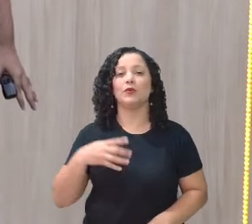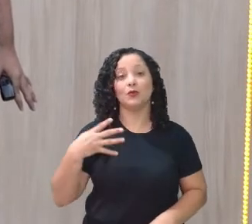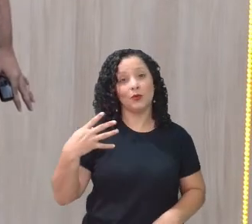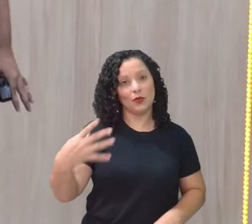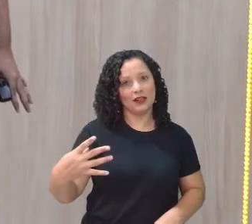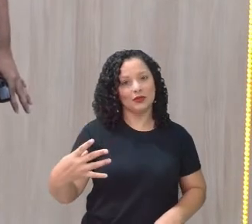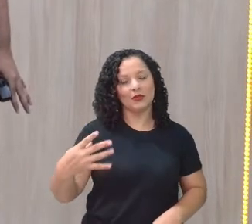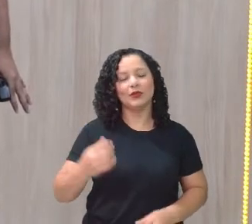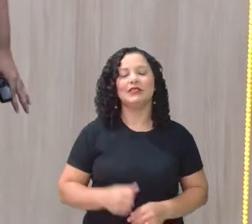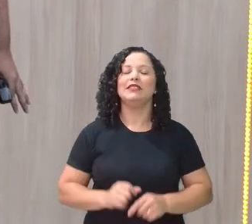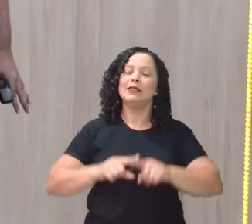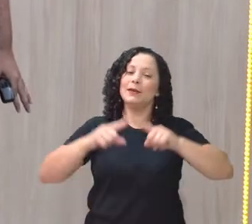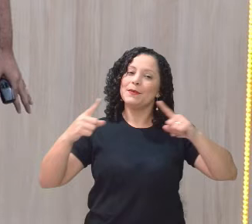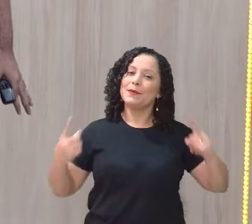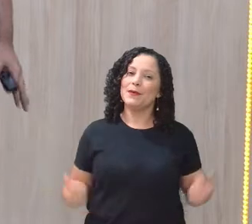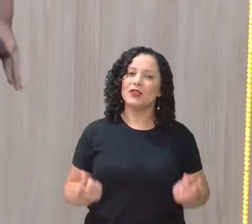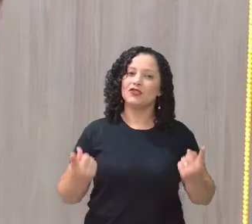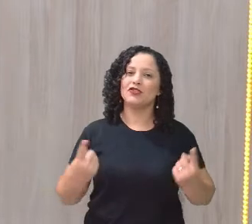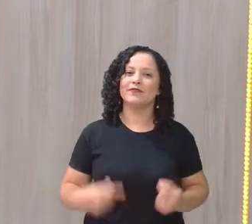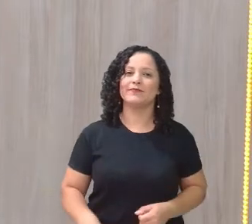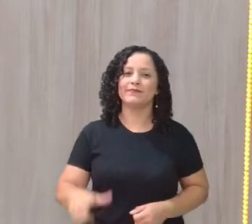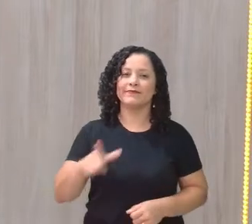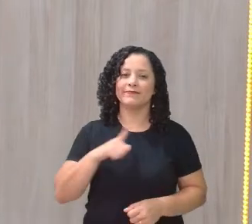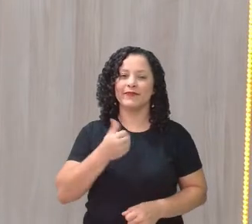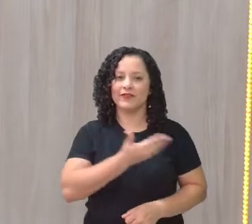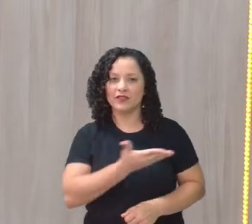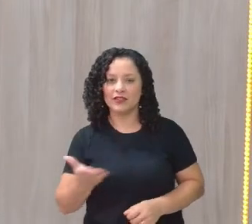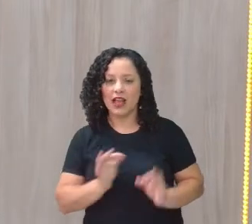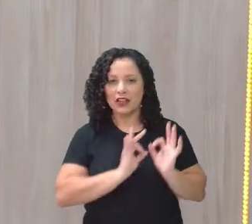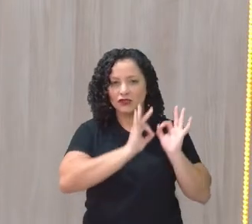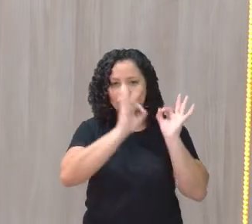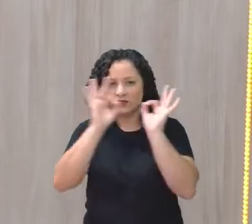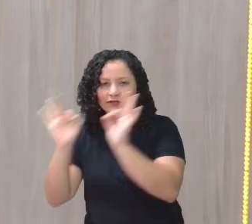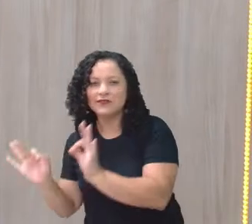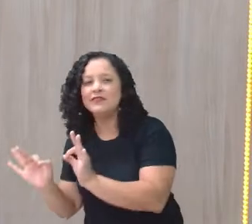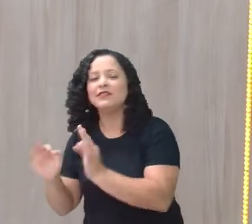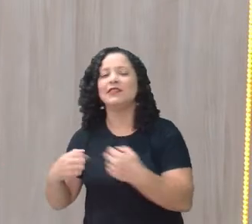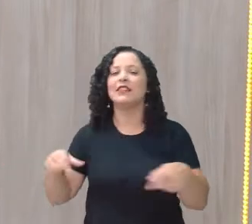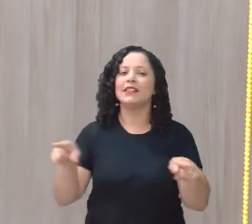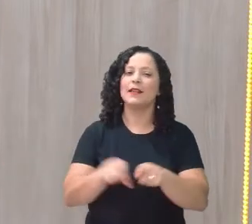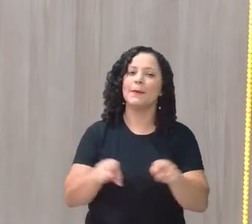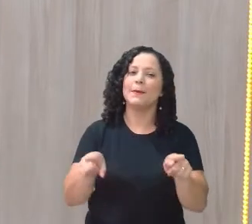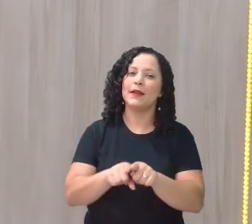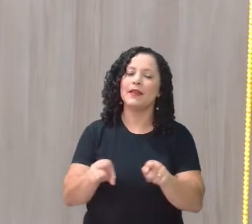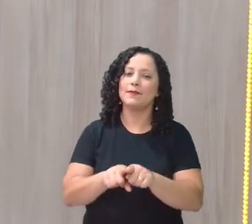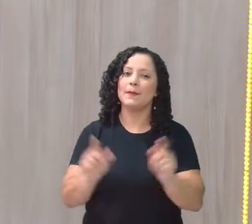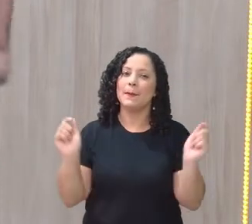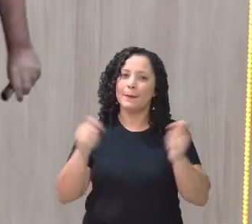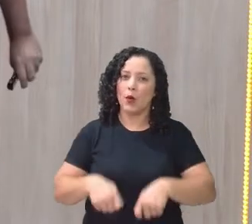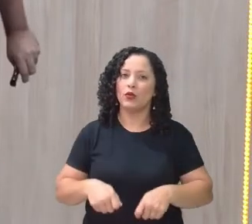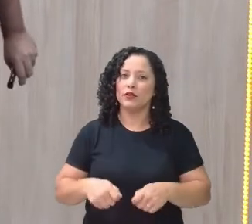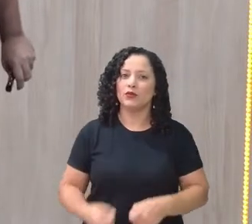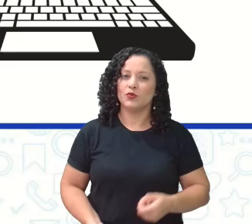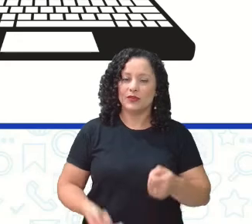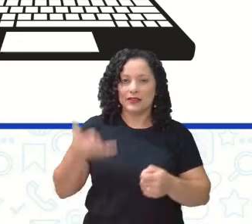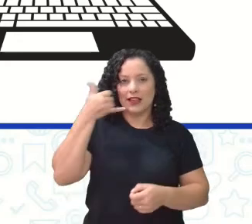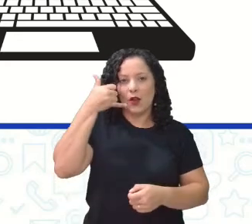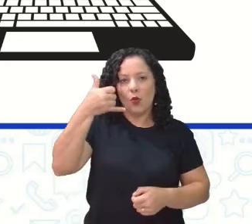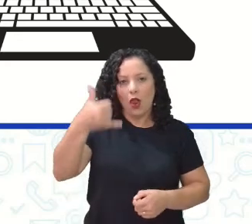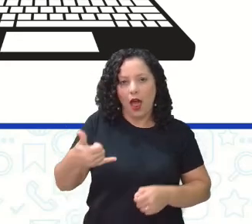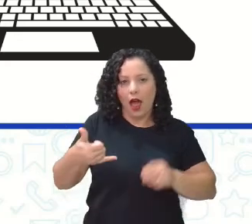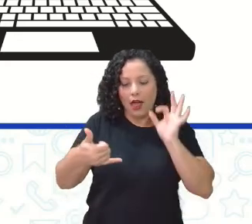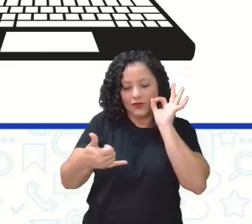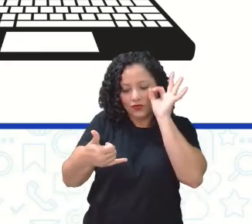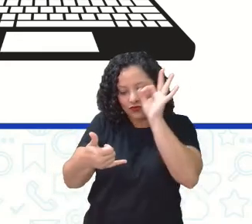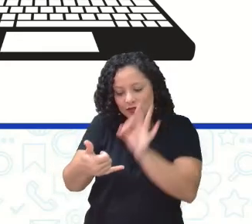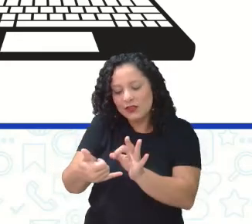22.4, mas aí, se você assiste apenas pela televisão, você também pode assistir pela telinha do seu celular, onde